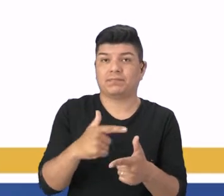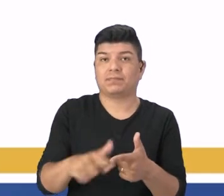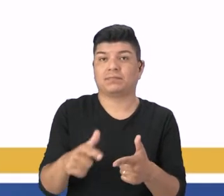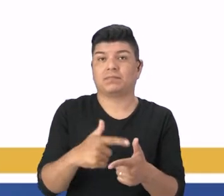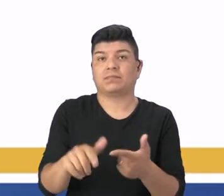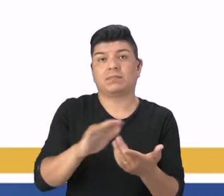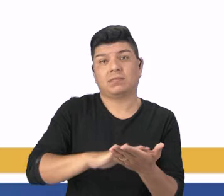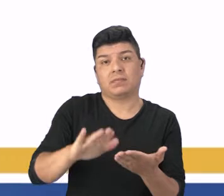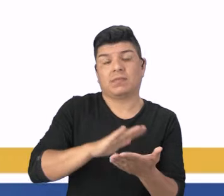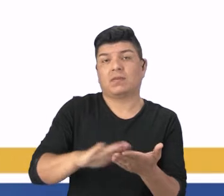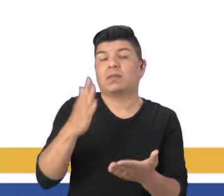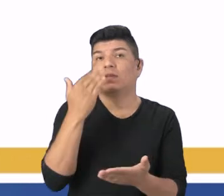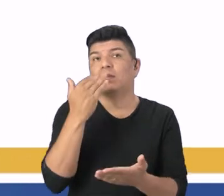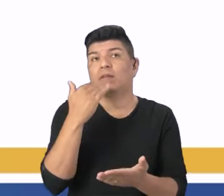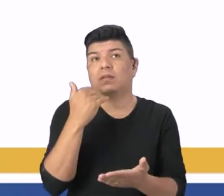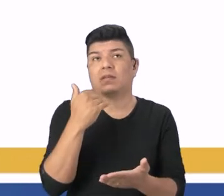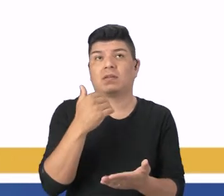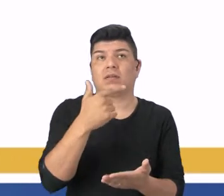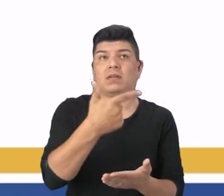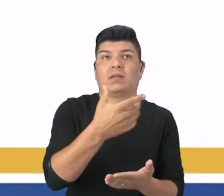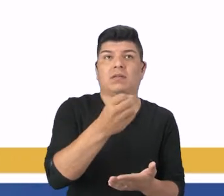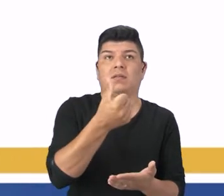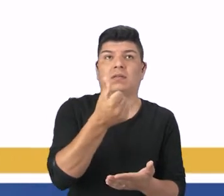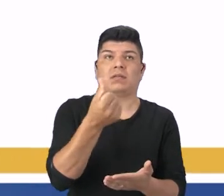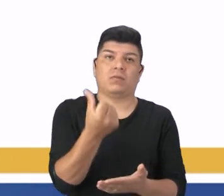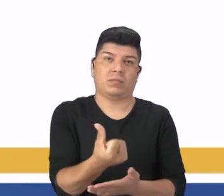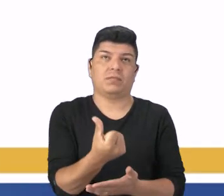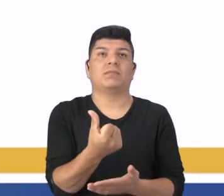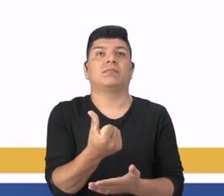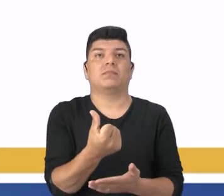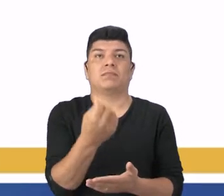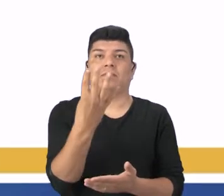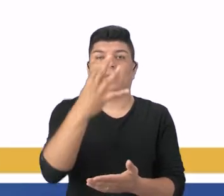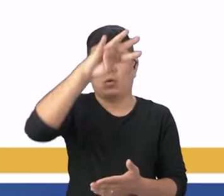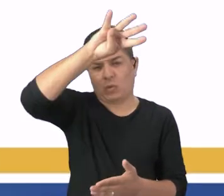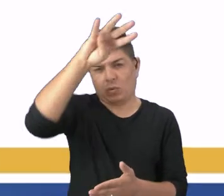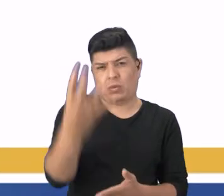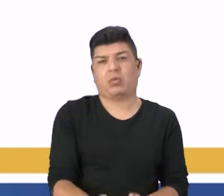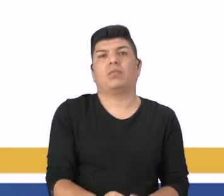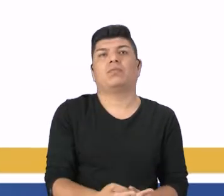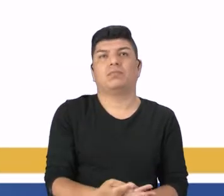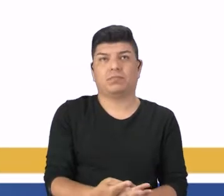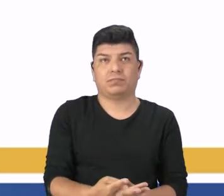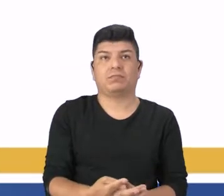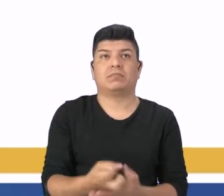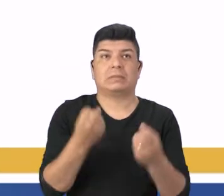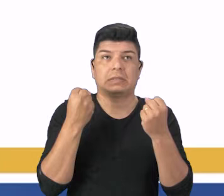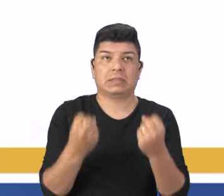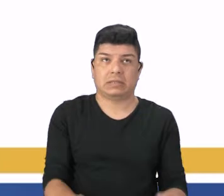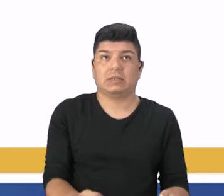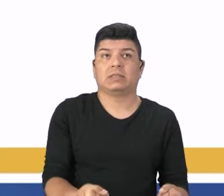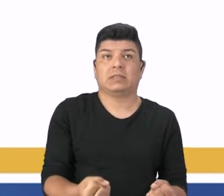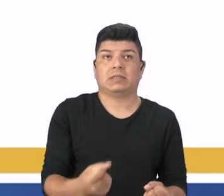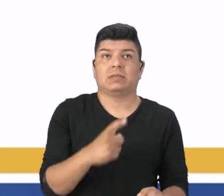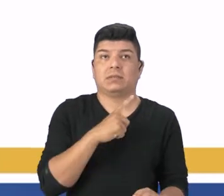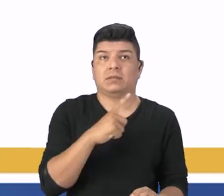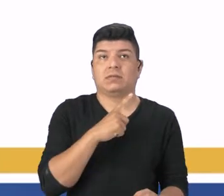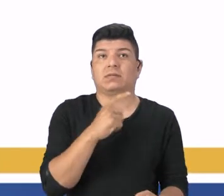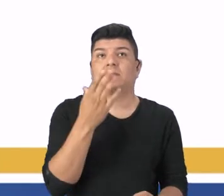o desperdício de alimentos. Em 2016, das 4 bilhões de toneladas métricas de comida